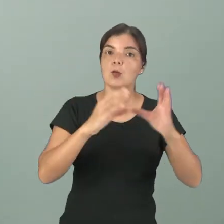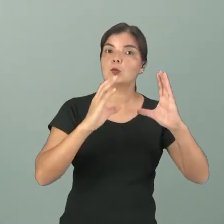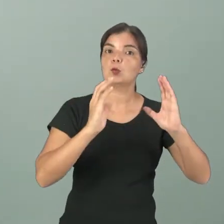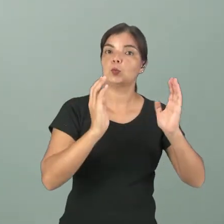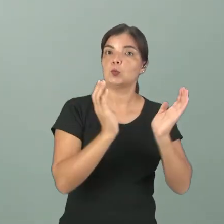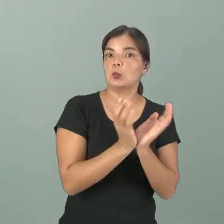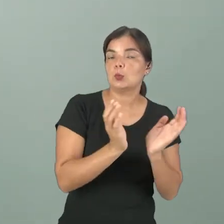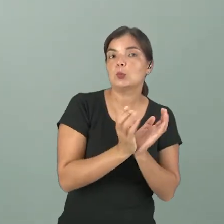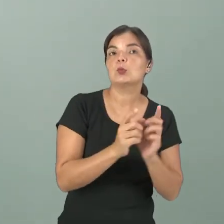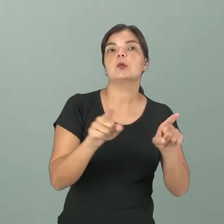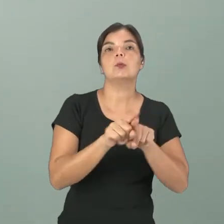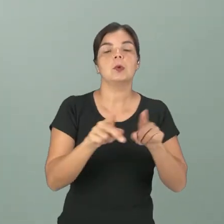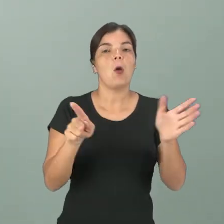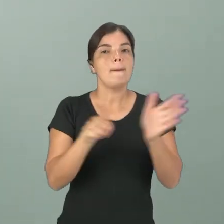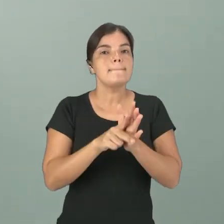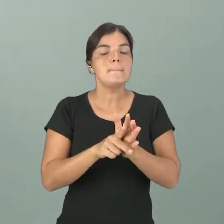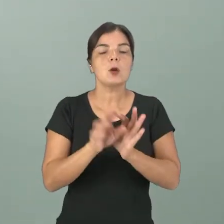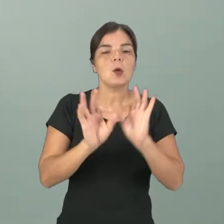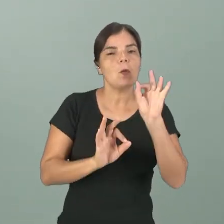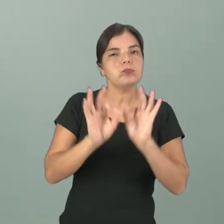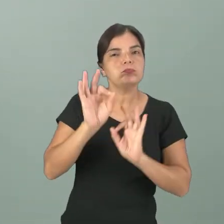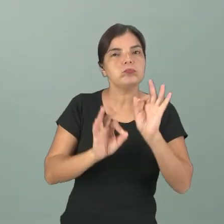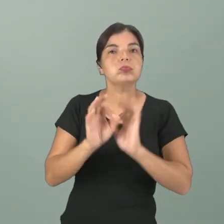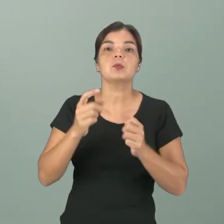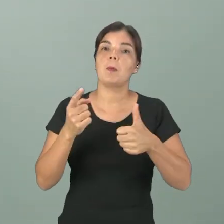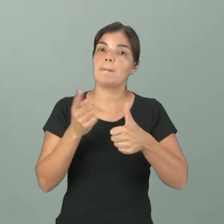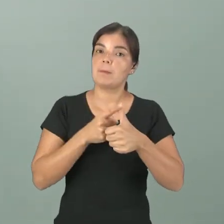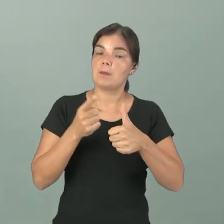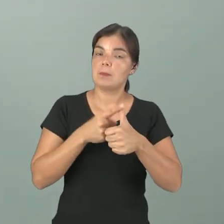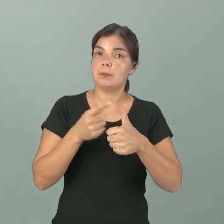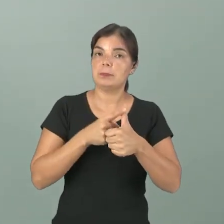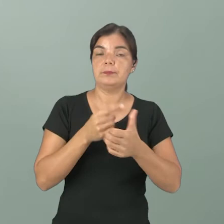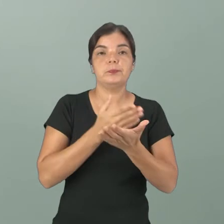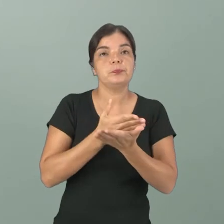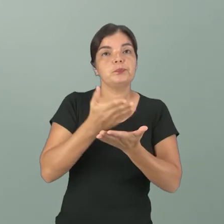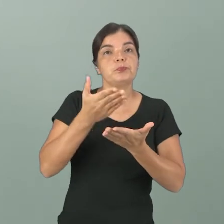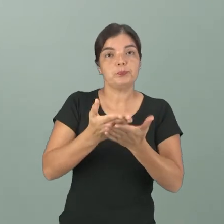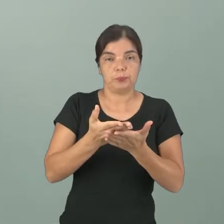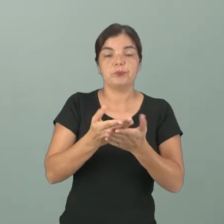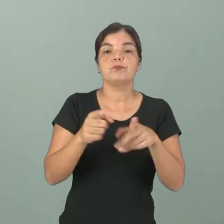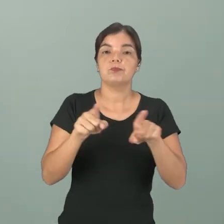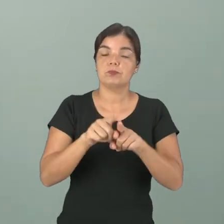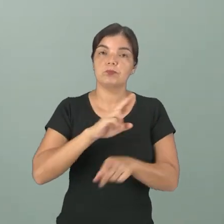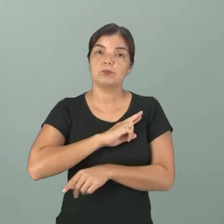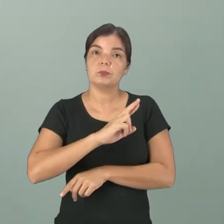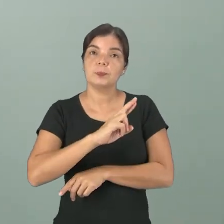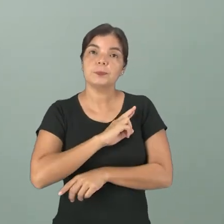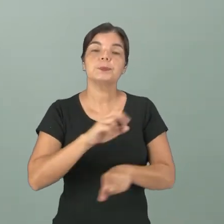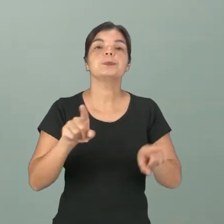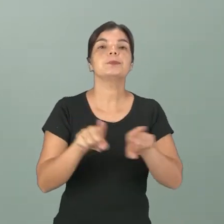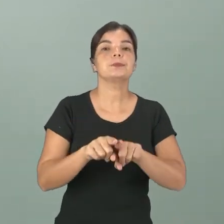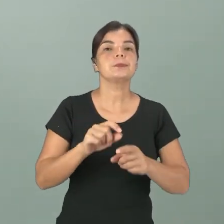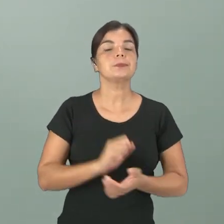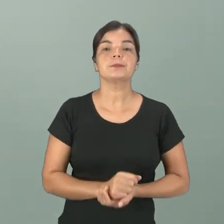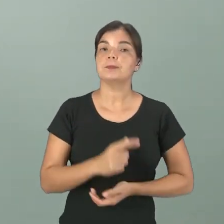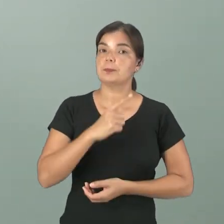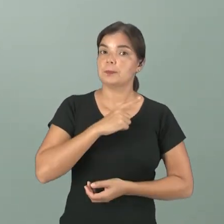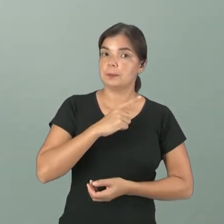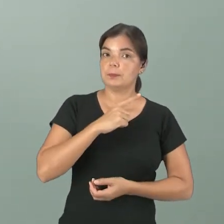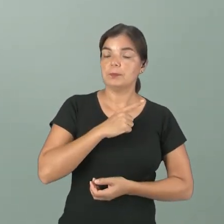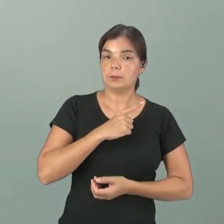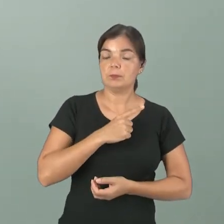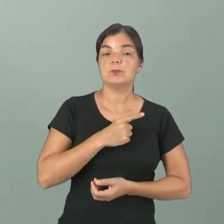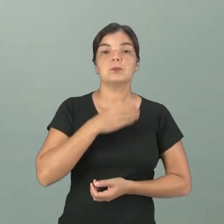ritual particular, eles são preparados primeiro, são iniciados no ofício religioso, eles têm